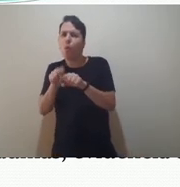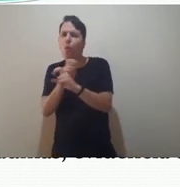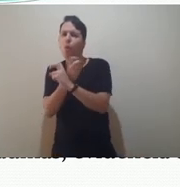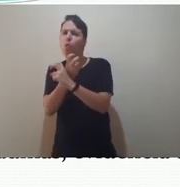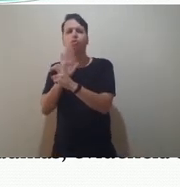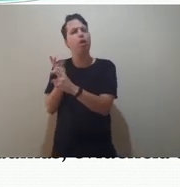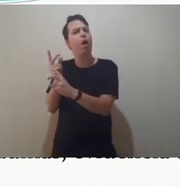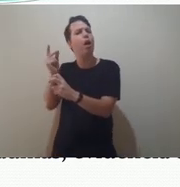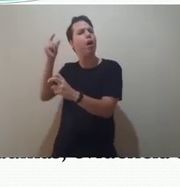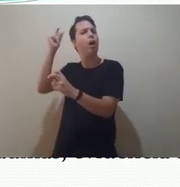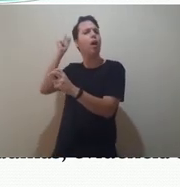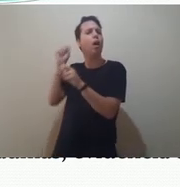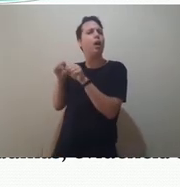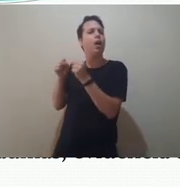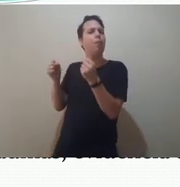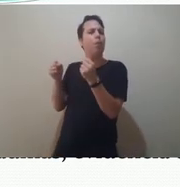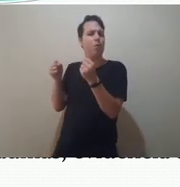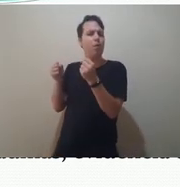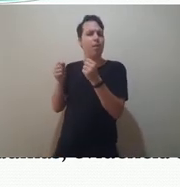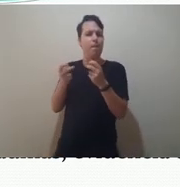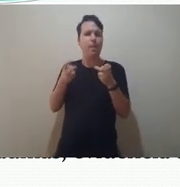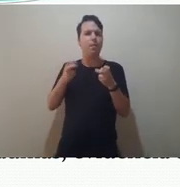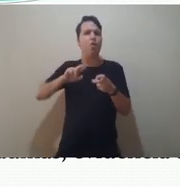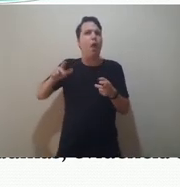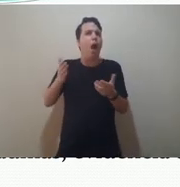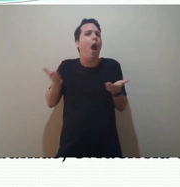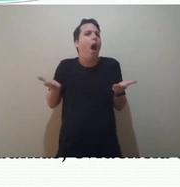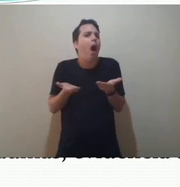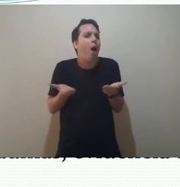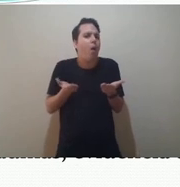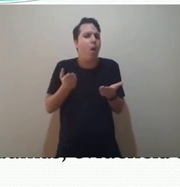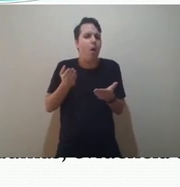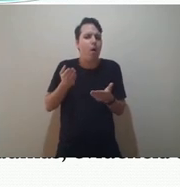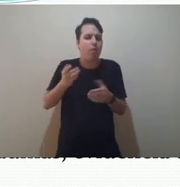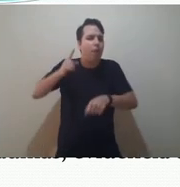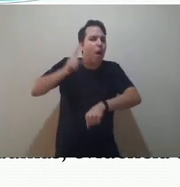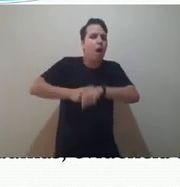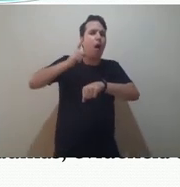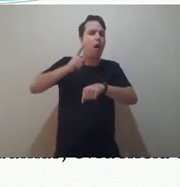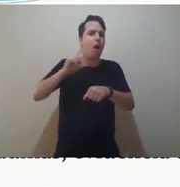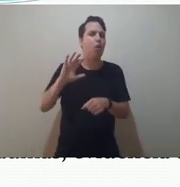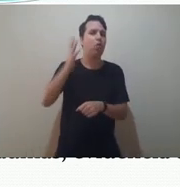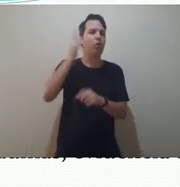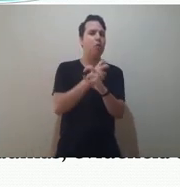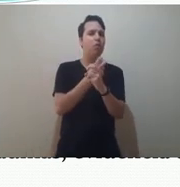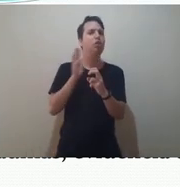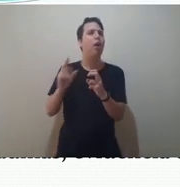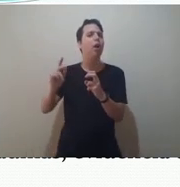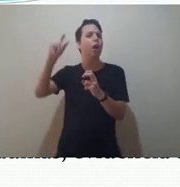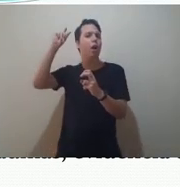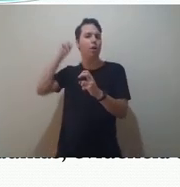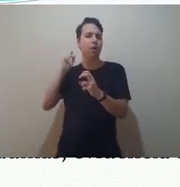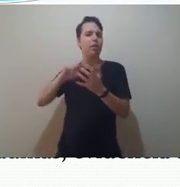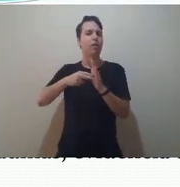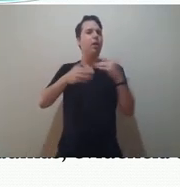quebrado e o outro osso já está consolidado. Então, a gente pode perceber que não foi um episódio pontual,